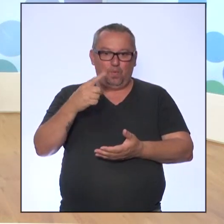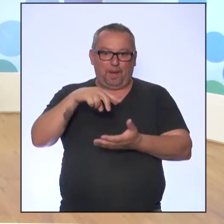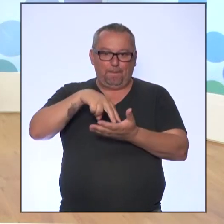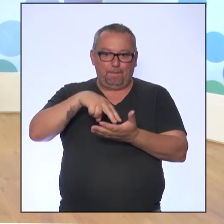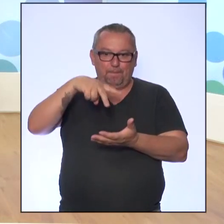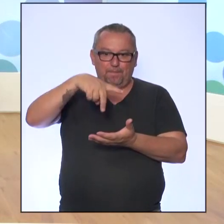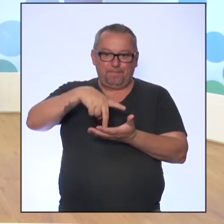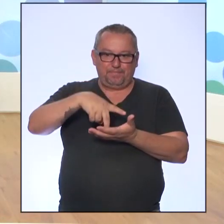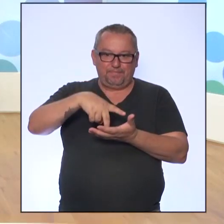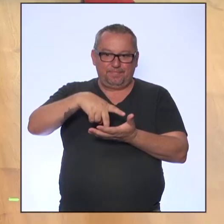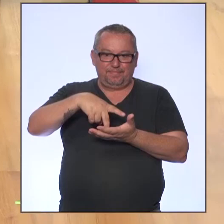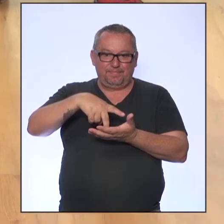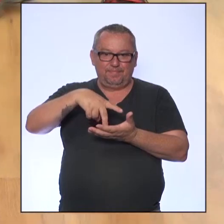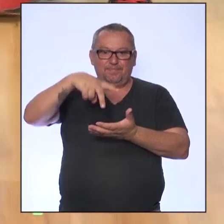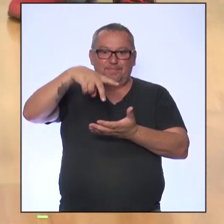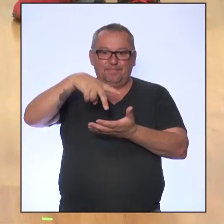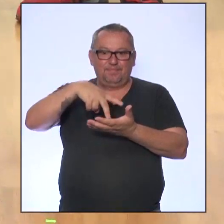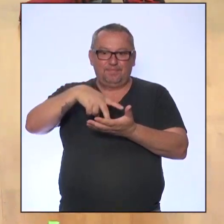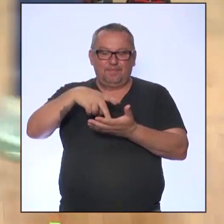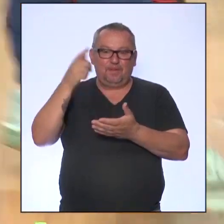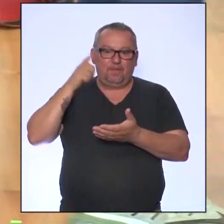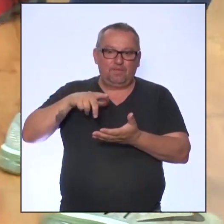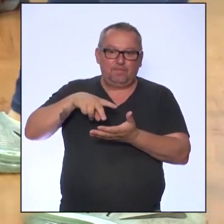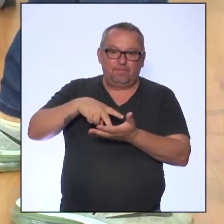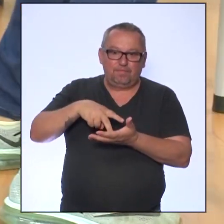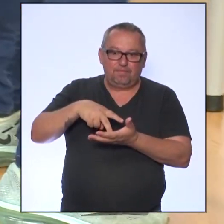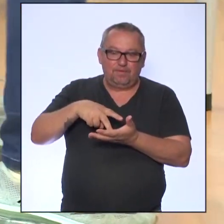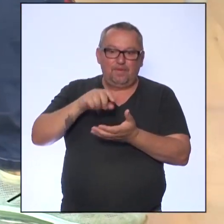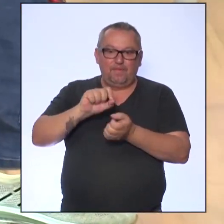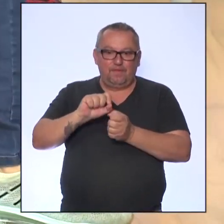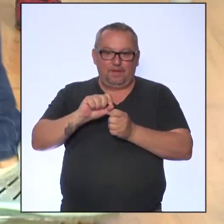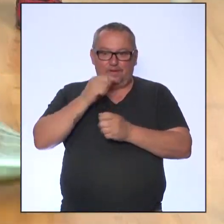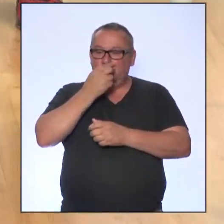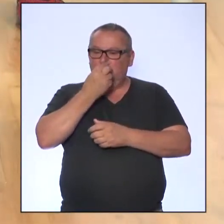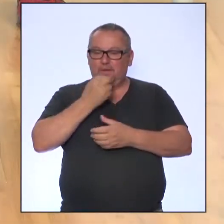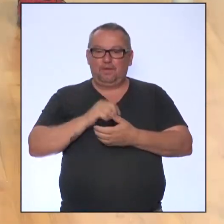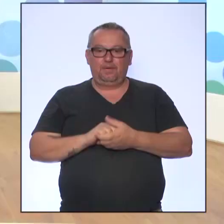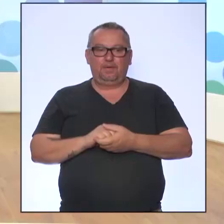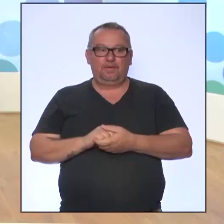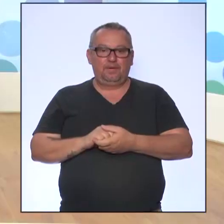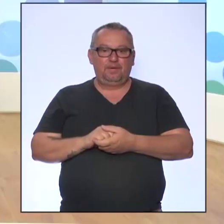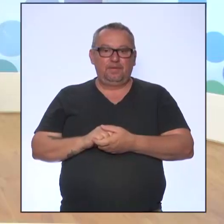vai tentar manter o equilíbrio, certo? Salta com os dois. Ok?